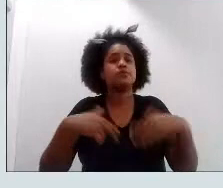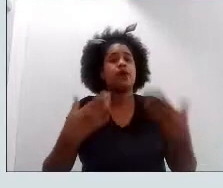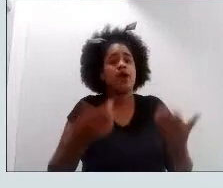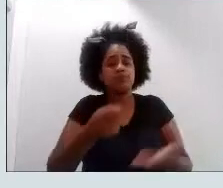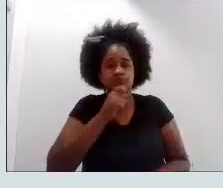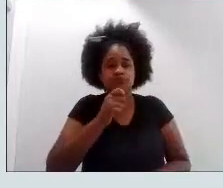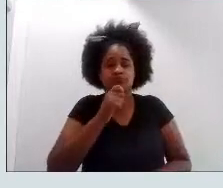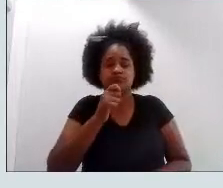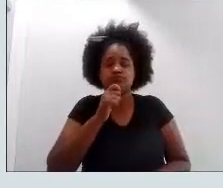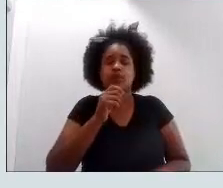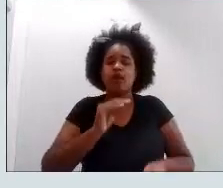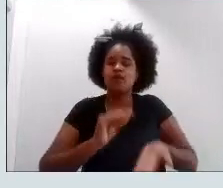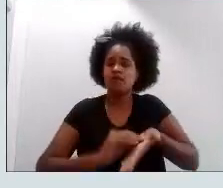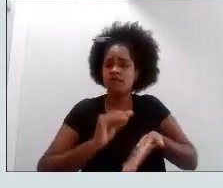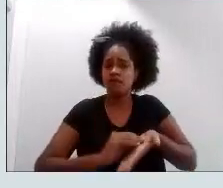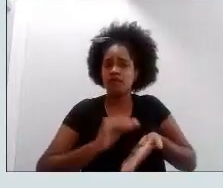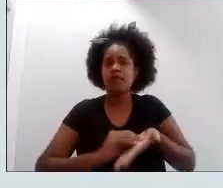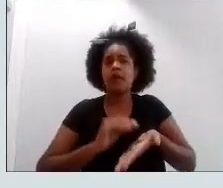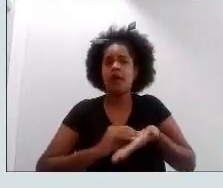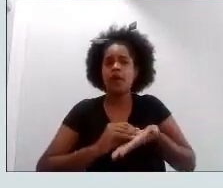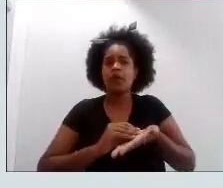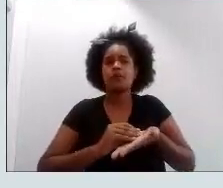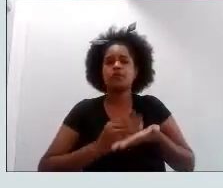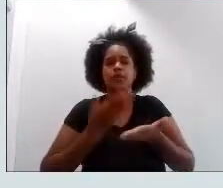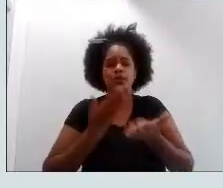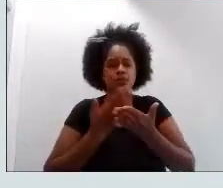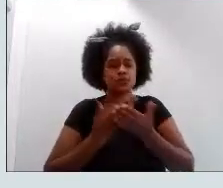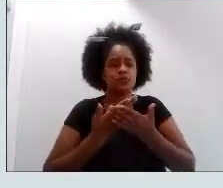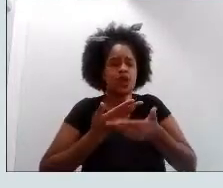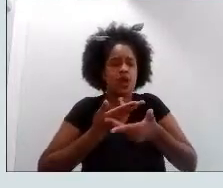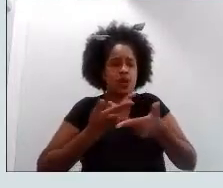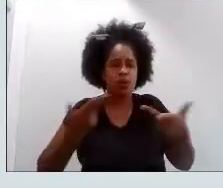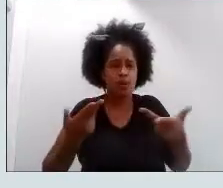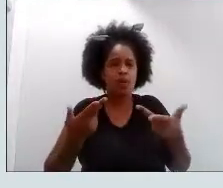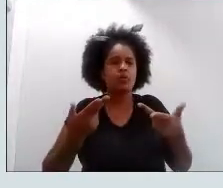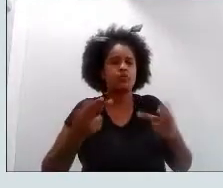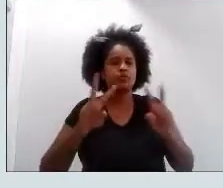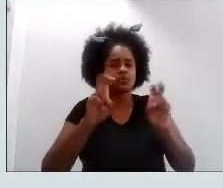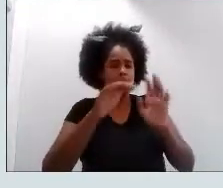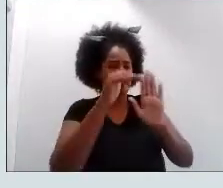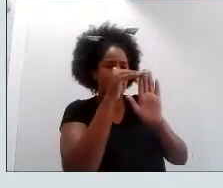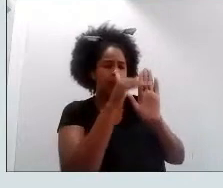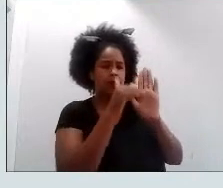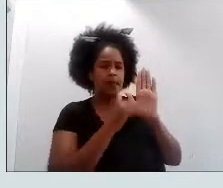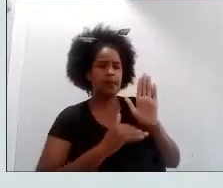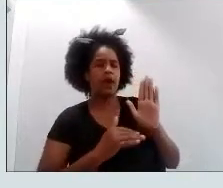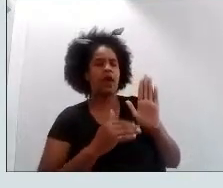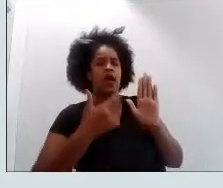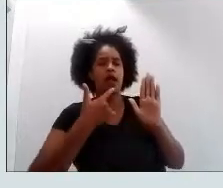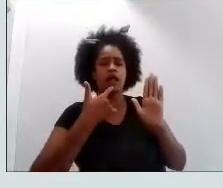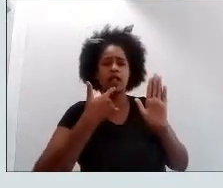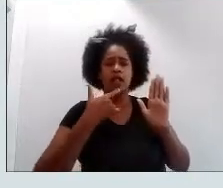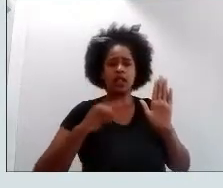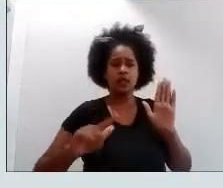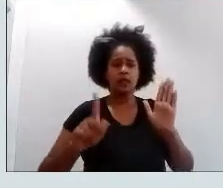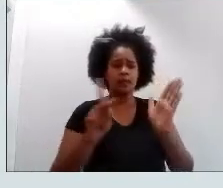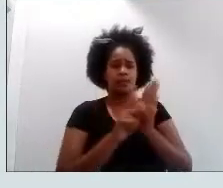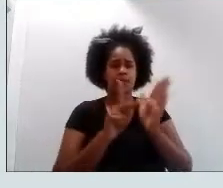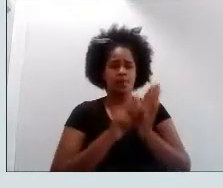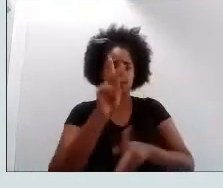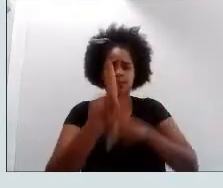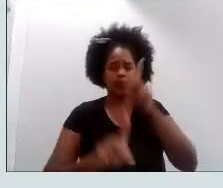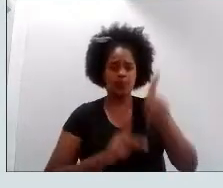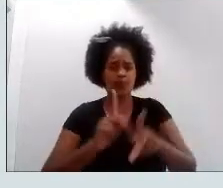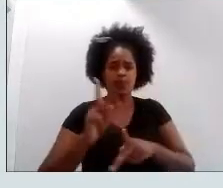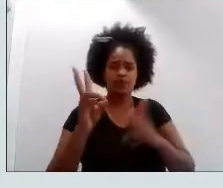de descrição, comparação e classificação das línguas indígenas, que são básicas